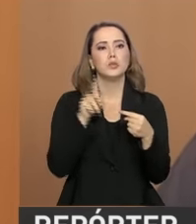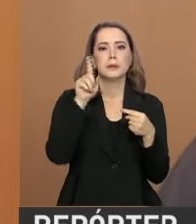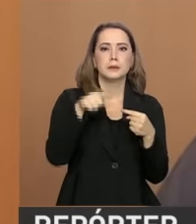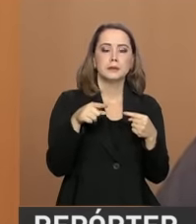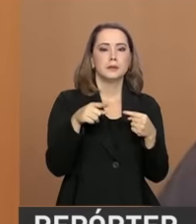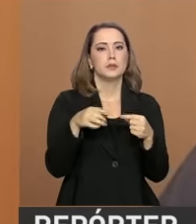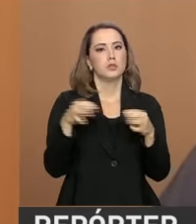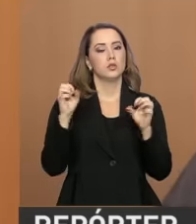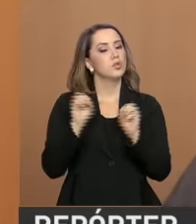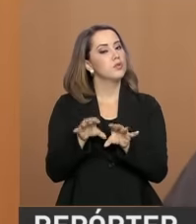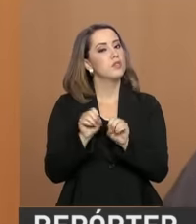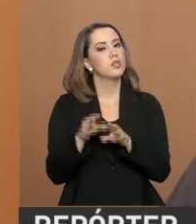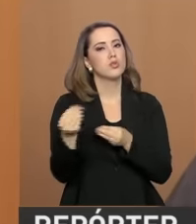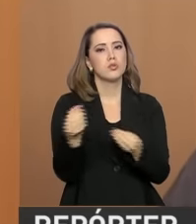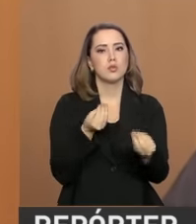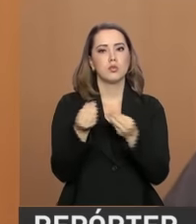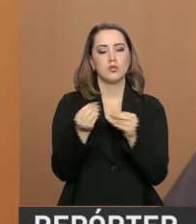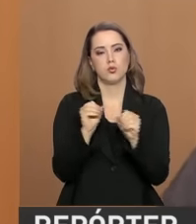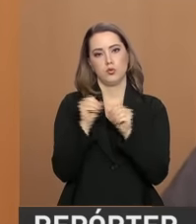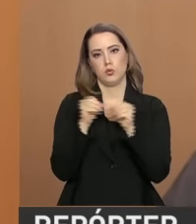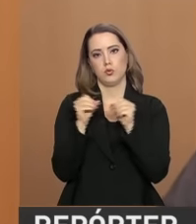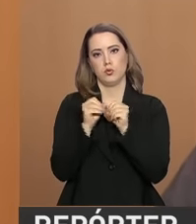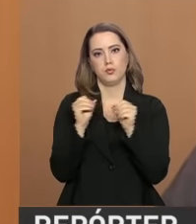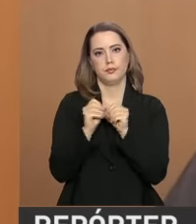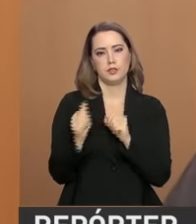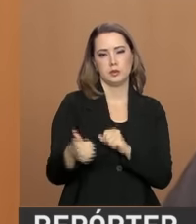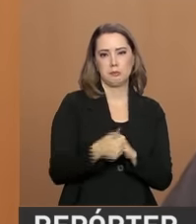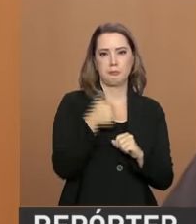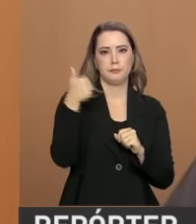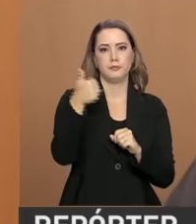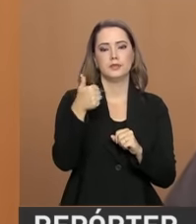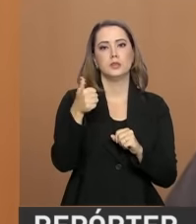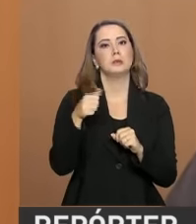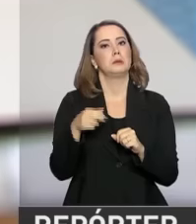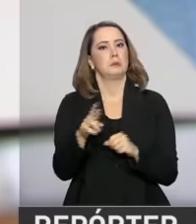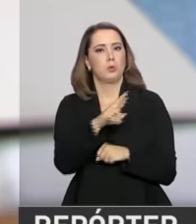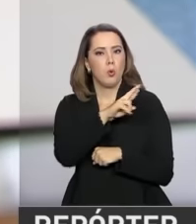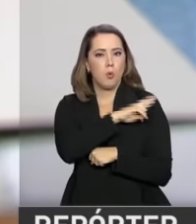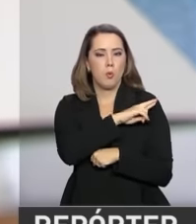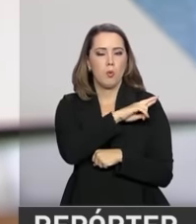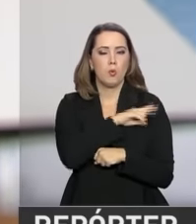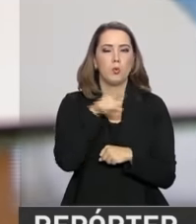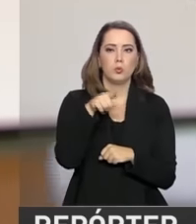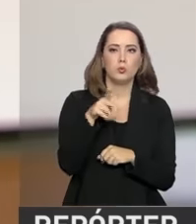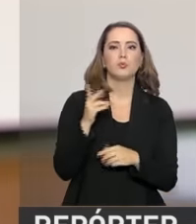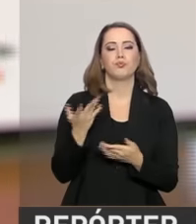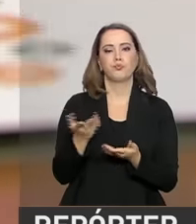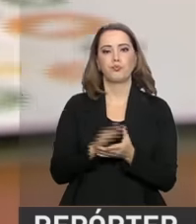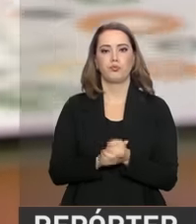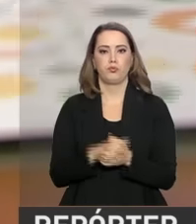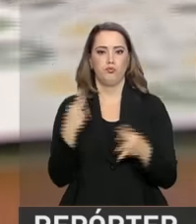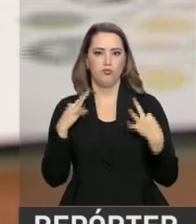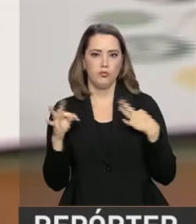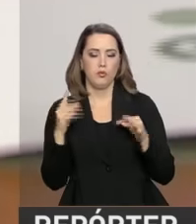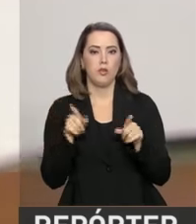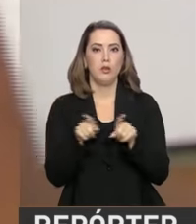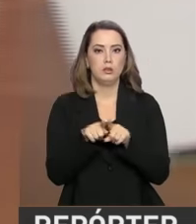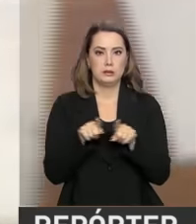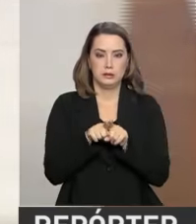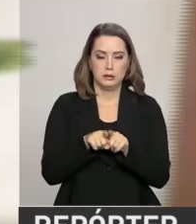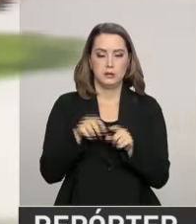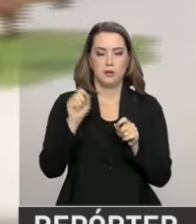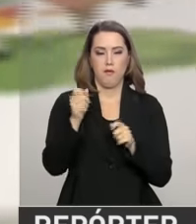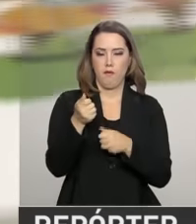de serviço Como adotar práticas mais responsáveis no setor O Guia também fala sobre a sustentabilidade